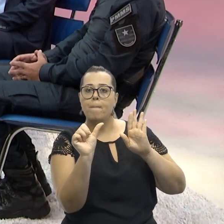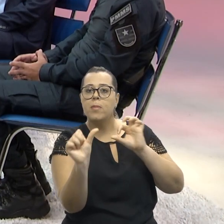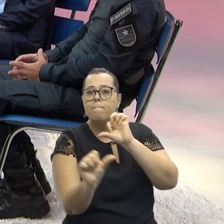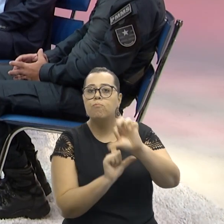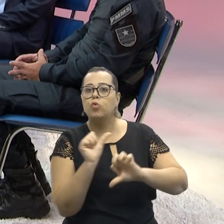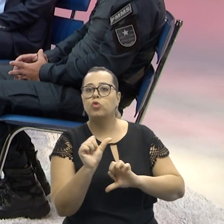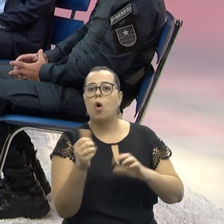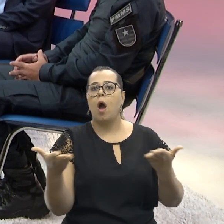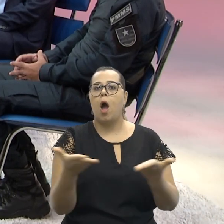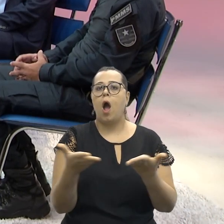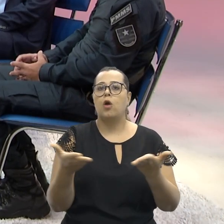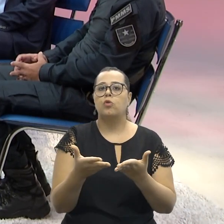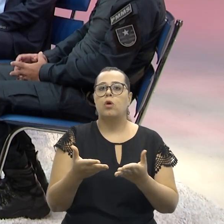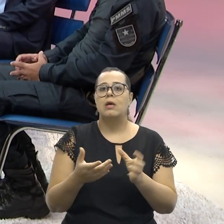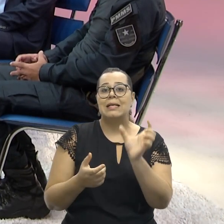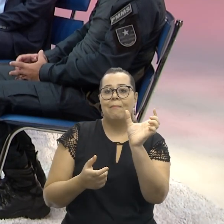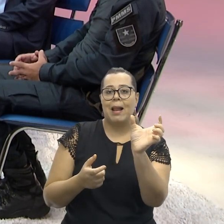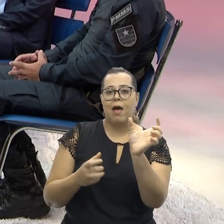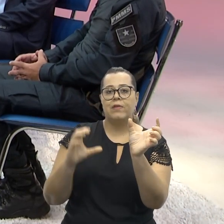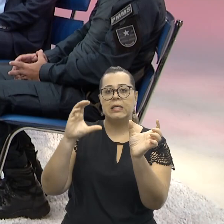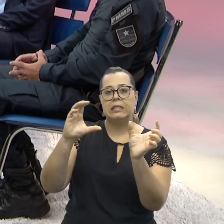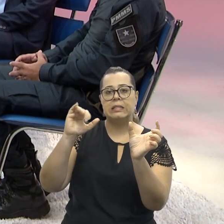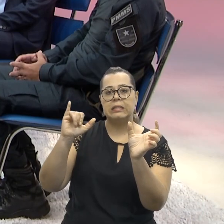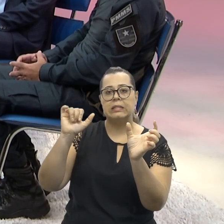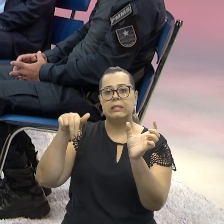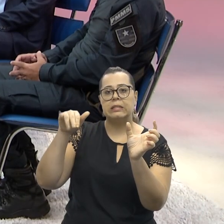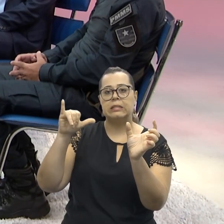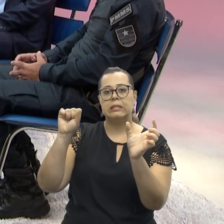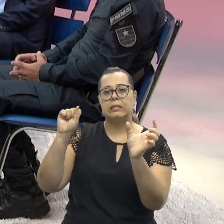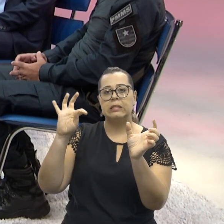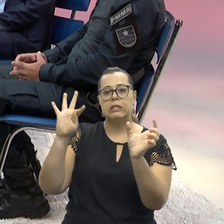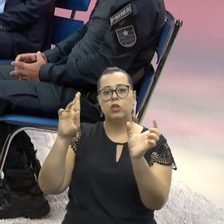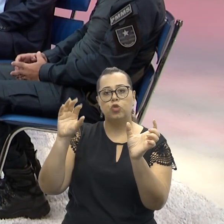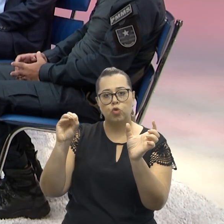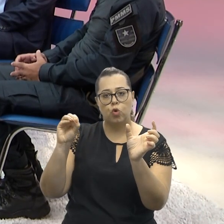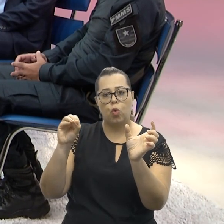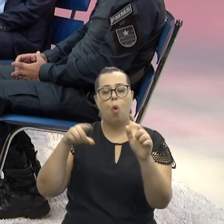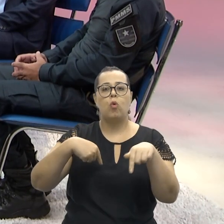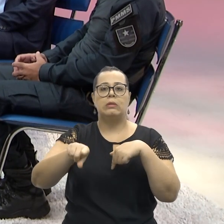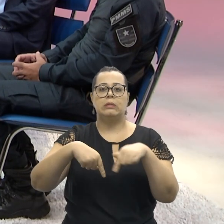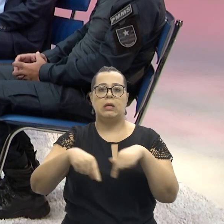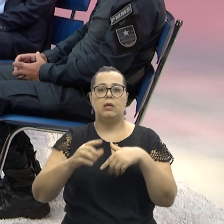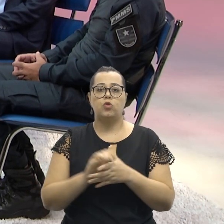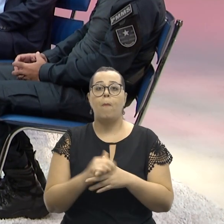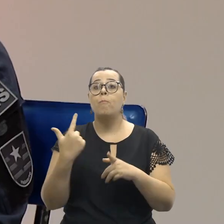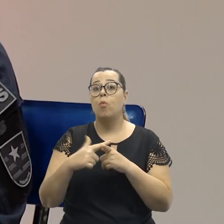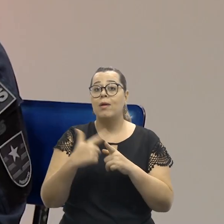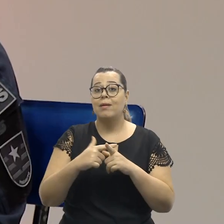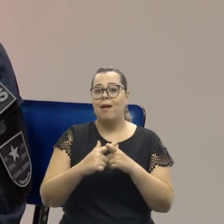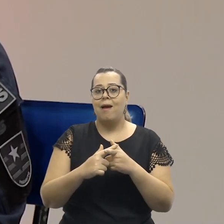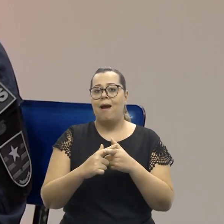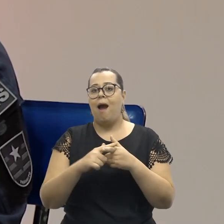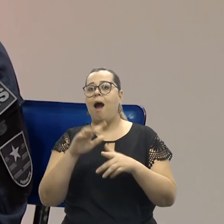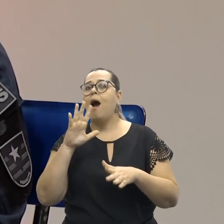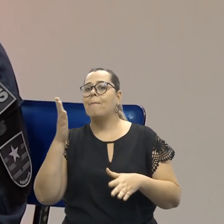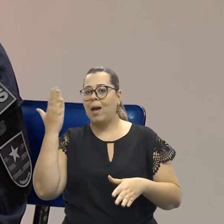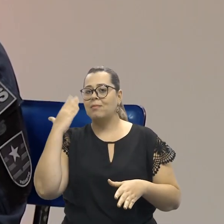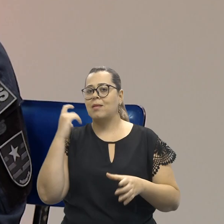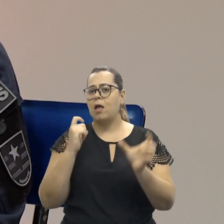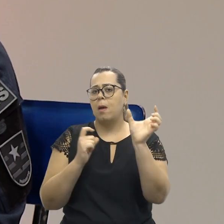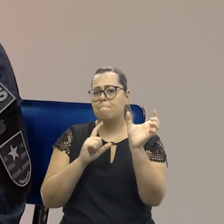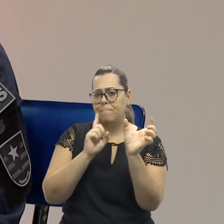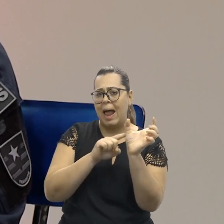não tratamos mais acidente de trânsito, nós tratamos como sinistro de trânsito. Porque o acidente até então era entendido como algo que não se podia